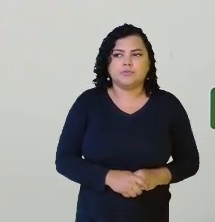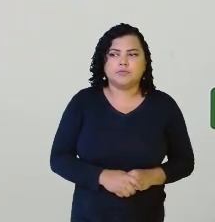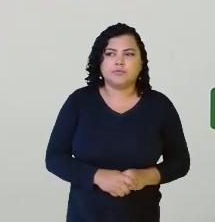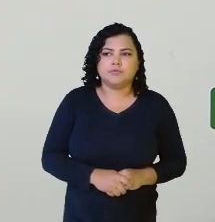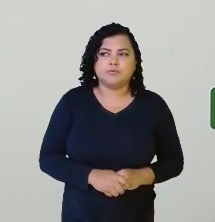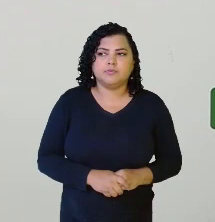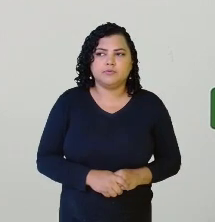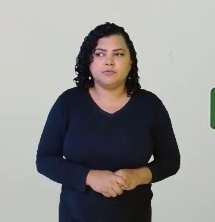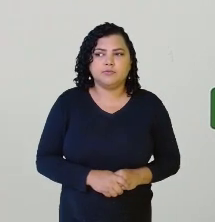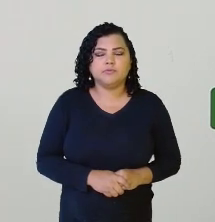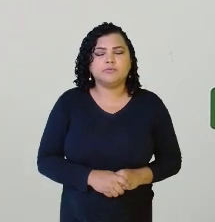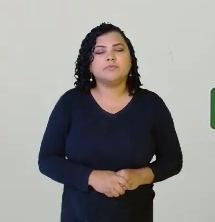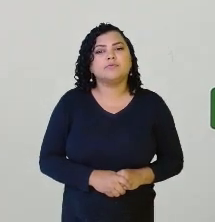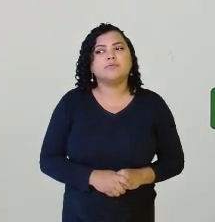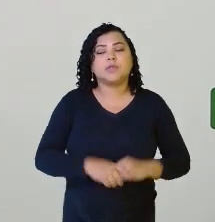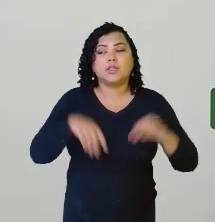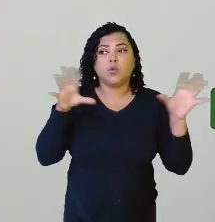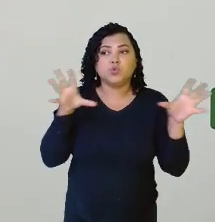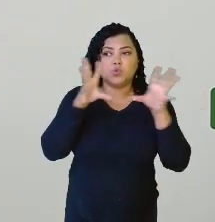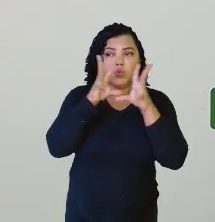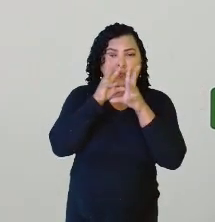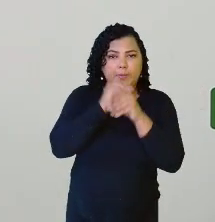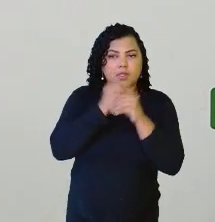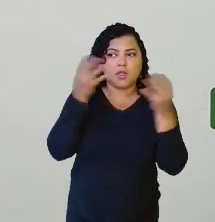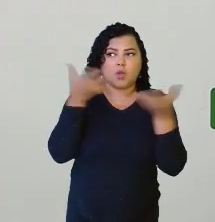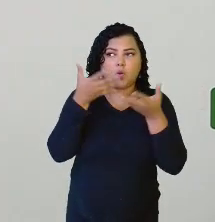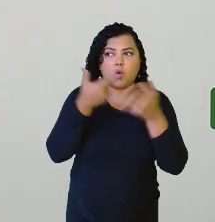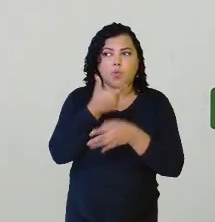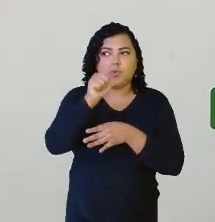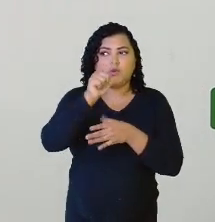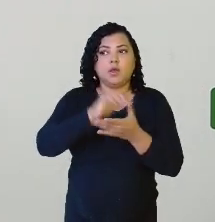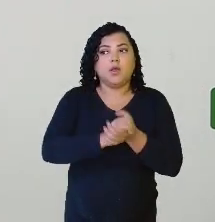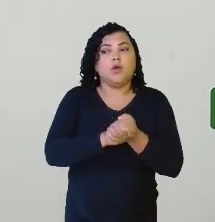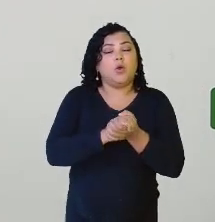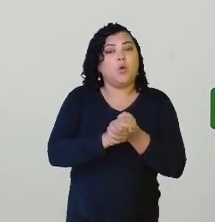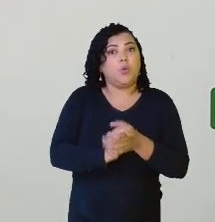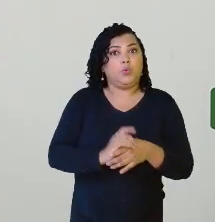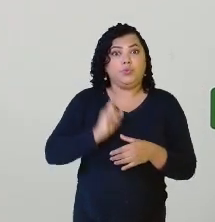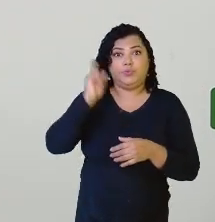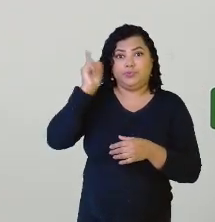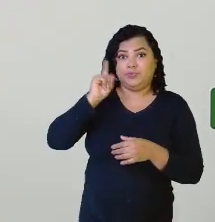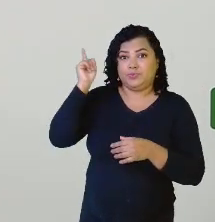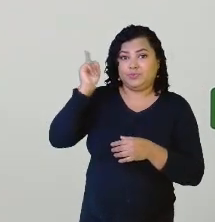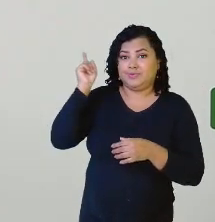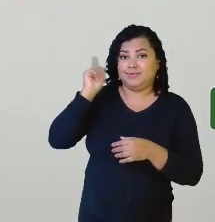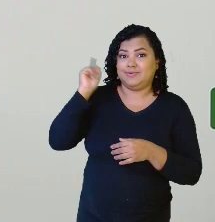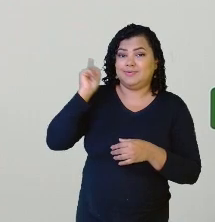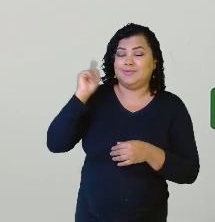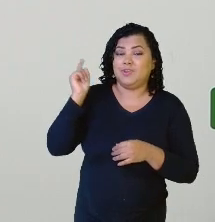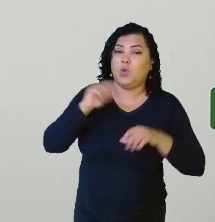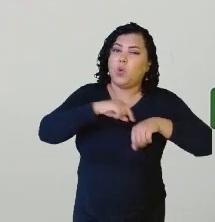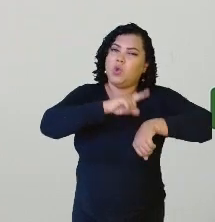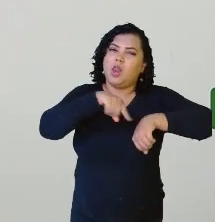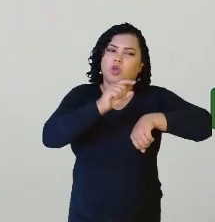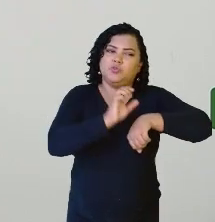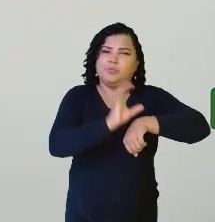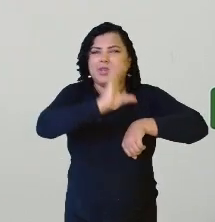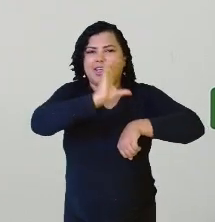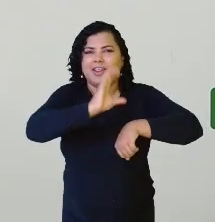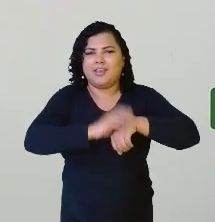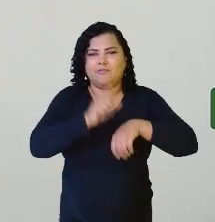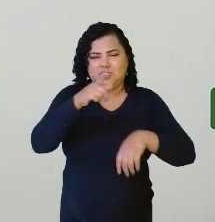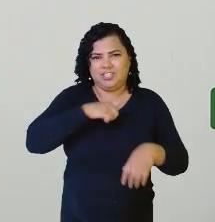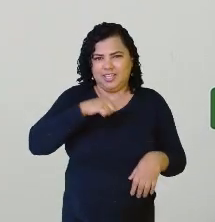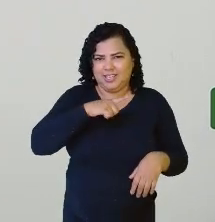Eles estão desaparecendo e agora vai vir o próximo. Olha, o despertador. Quem tem despertador em